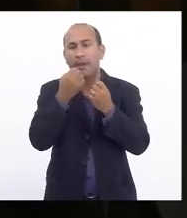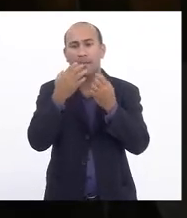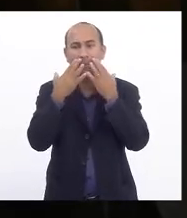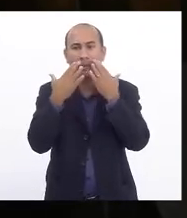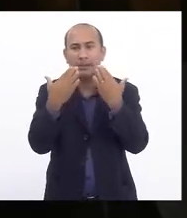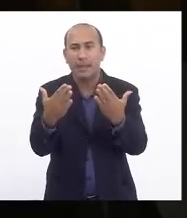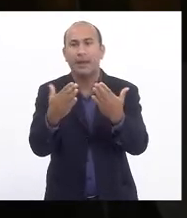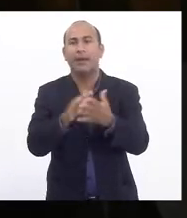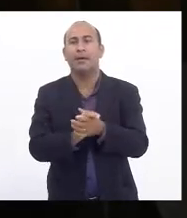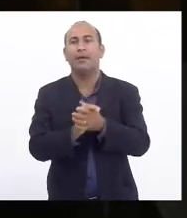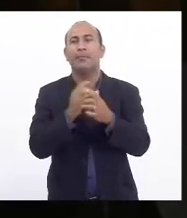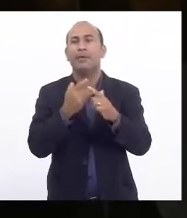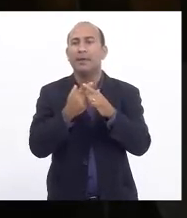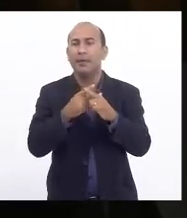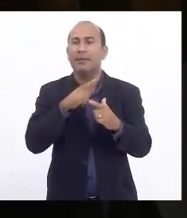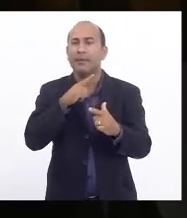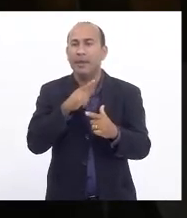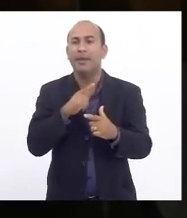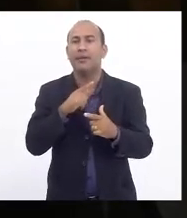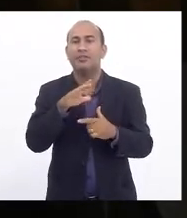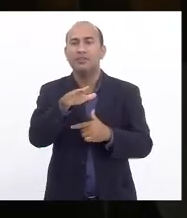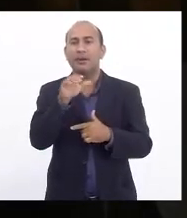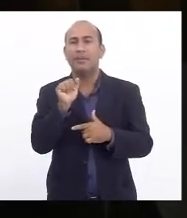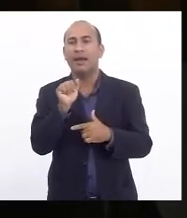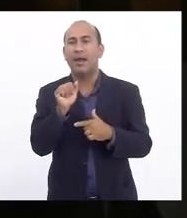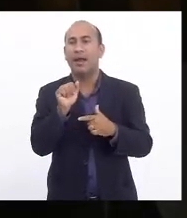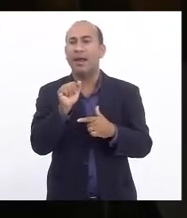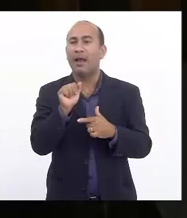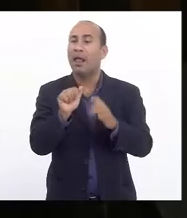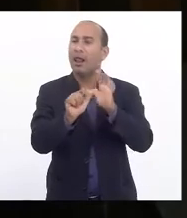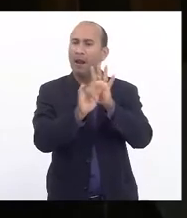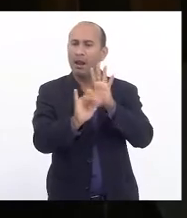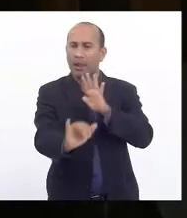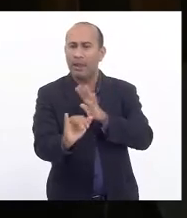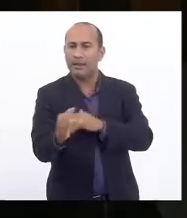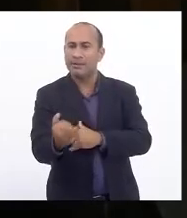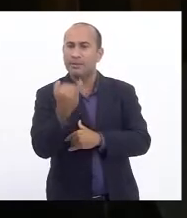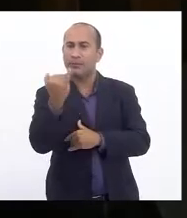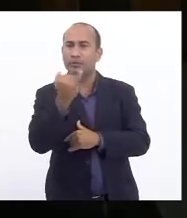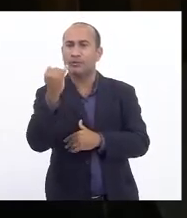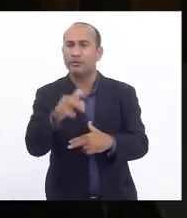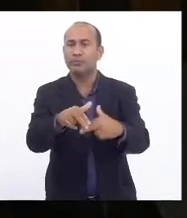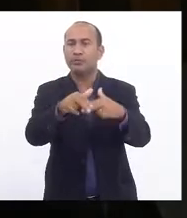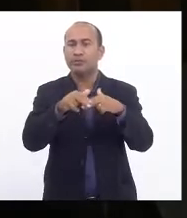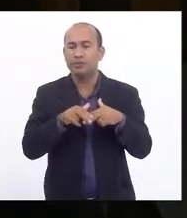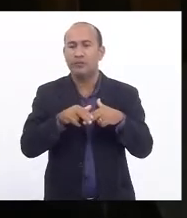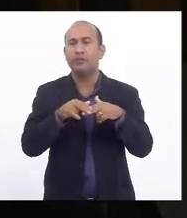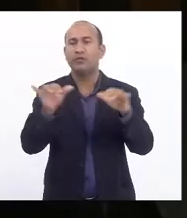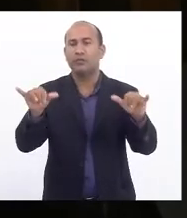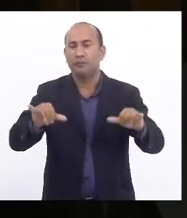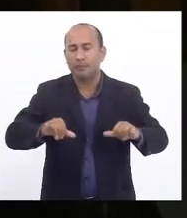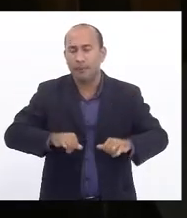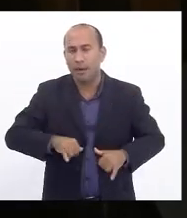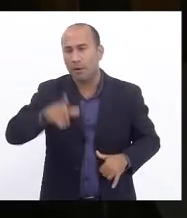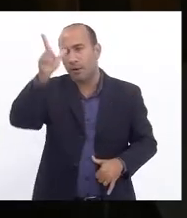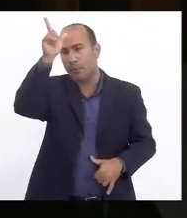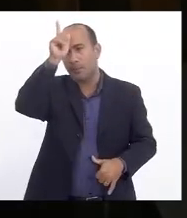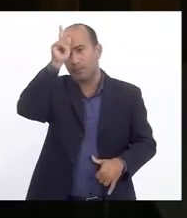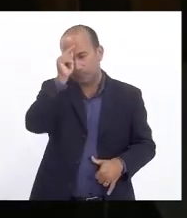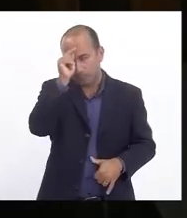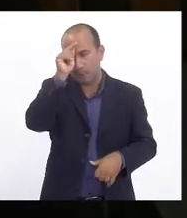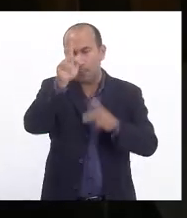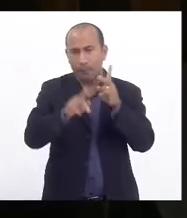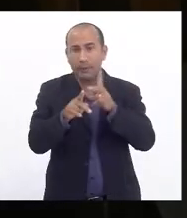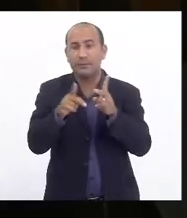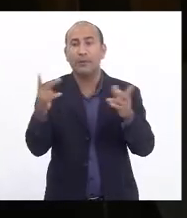porque que tem que promover leis que são dignas e necessárias para aliviar tantas dores que a gente passa que